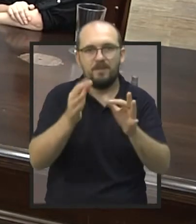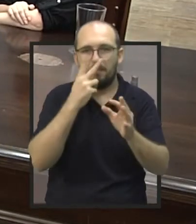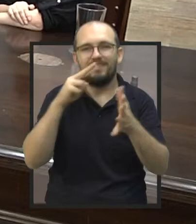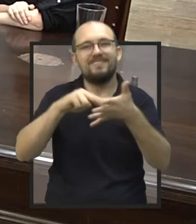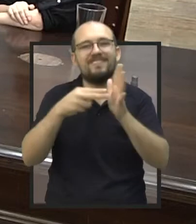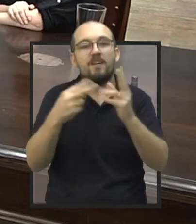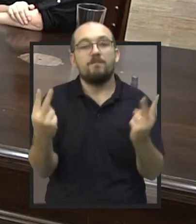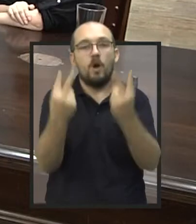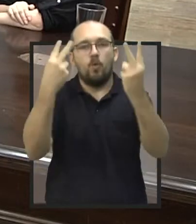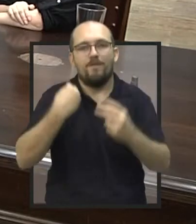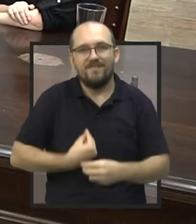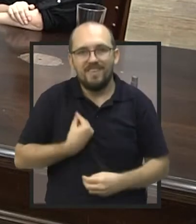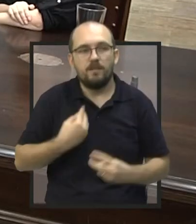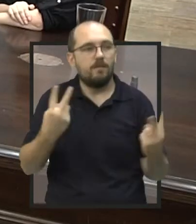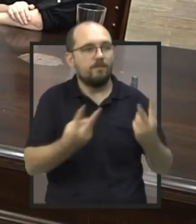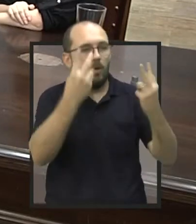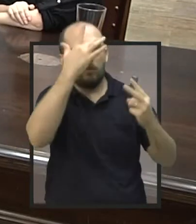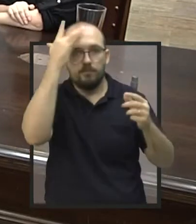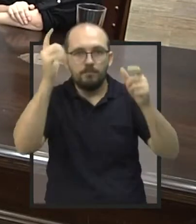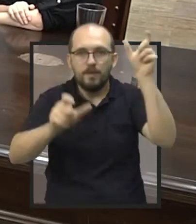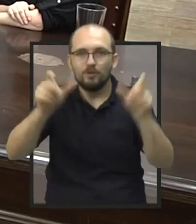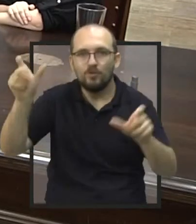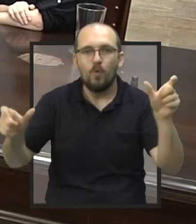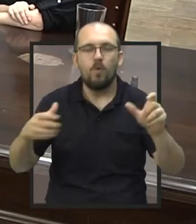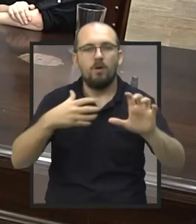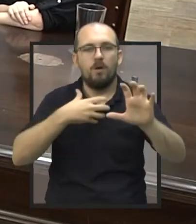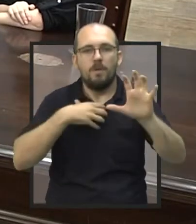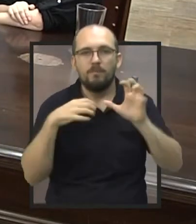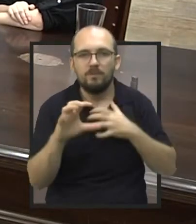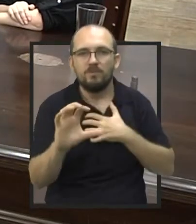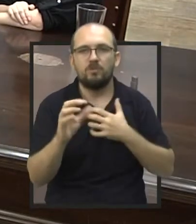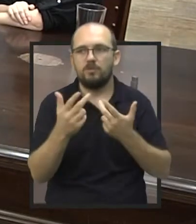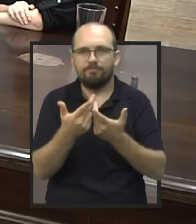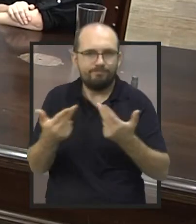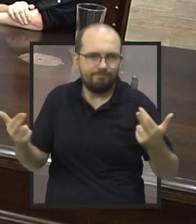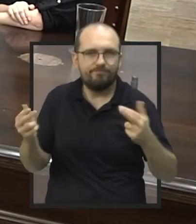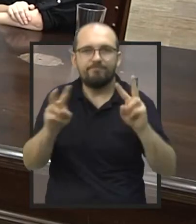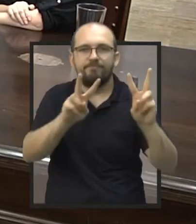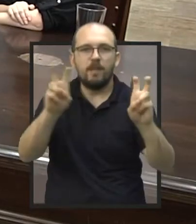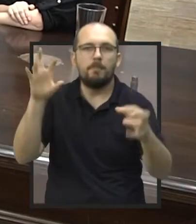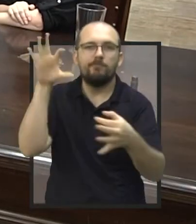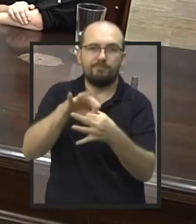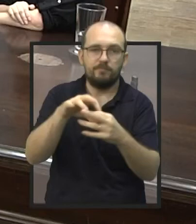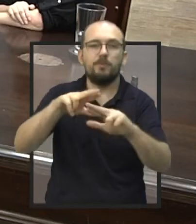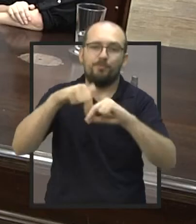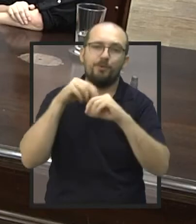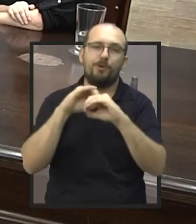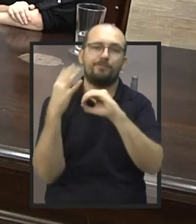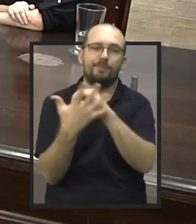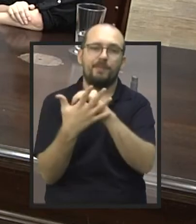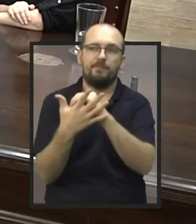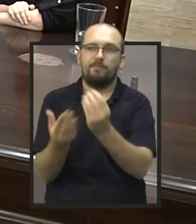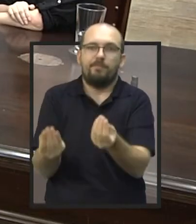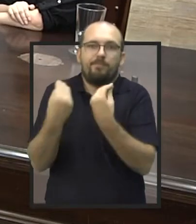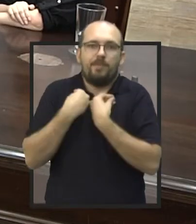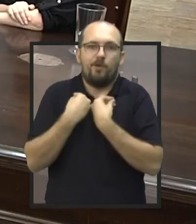dificuldades relacionadas tanto à questão de saúde pública quanto aos reflexos econômicos, né? Entre tantos problemas que a pandemia